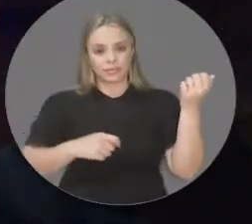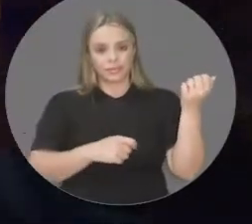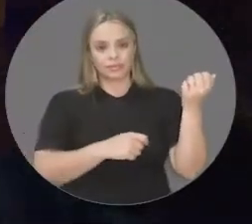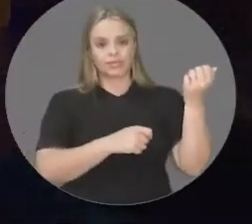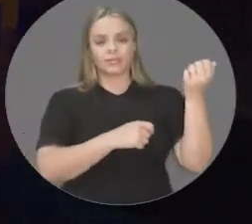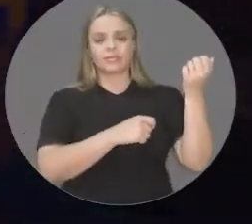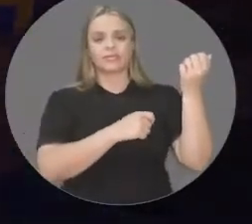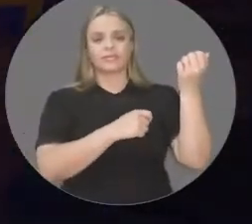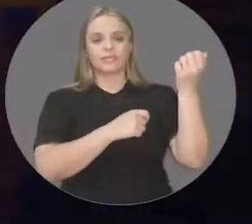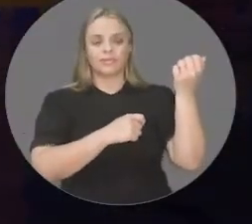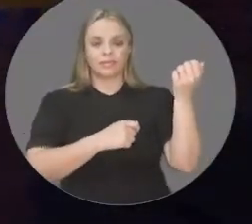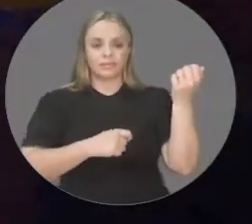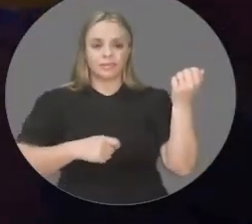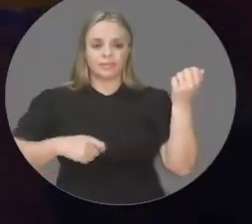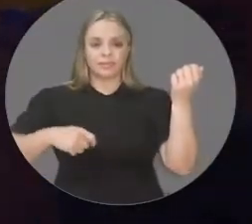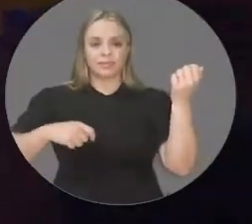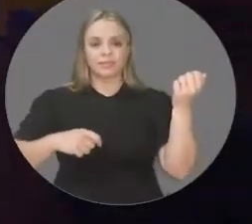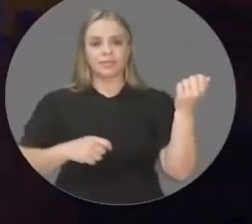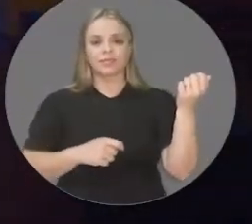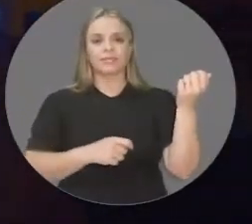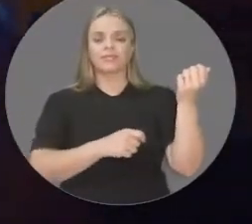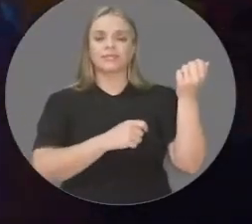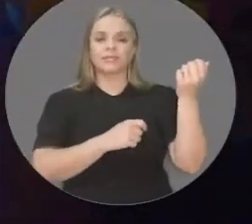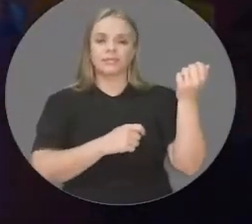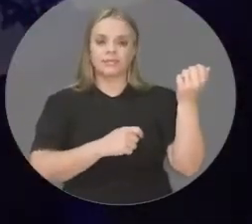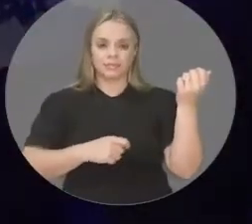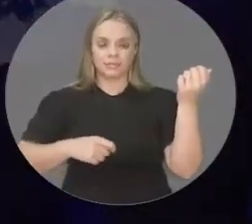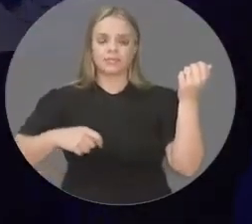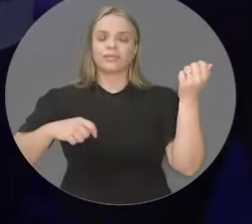mexidinho, chora, chora outra vez.